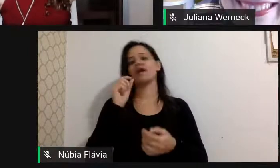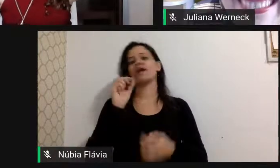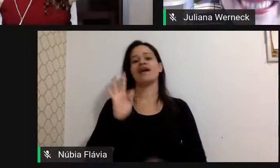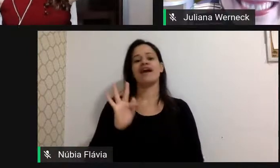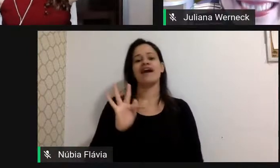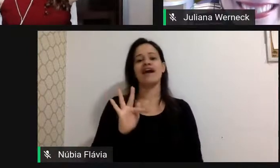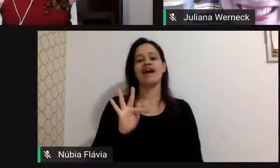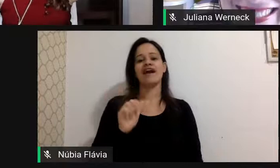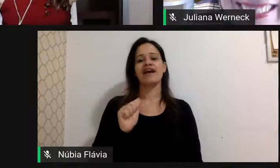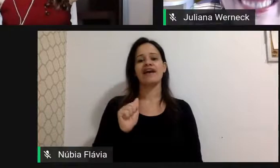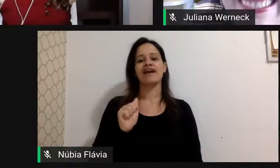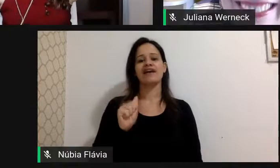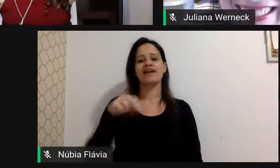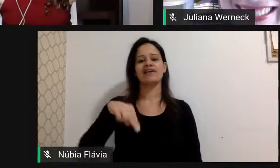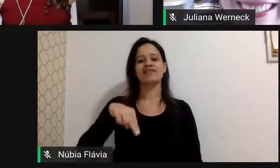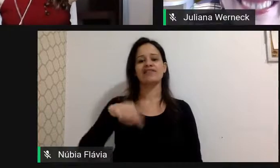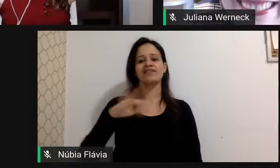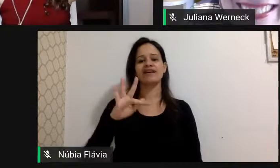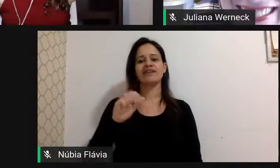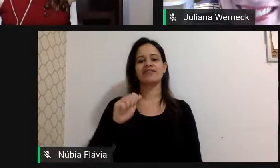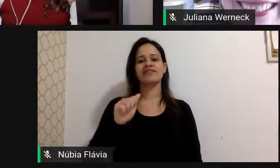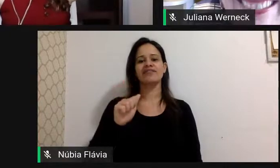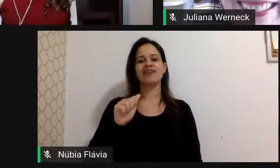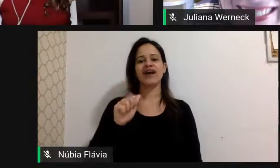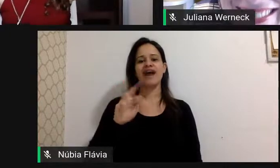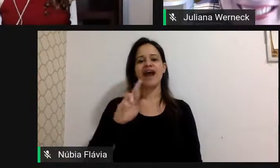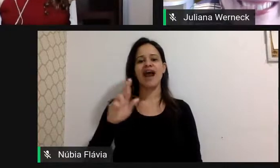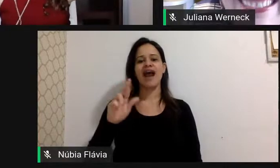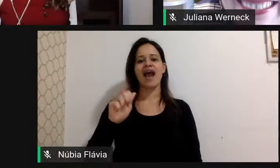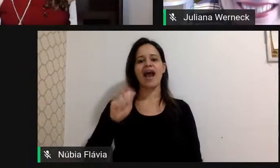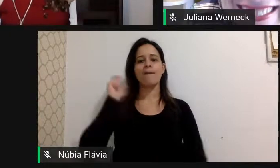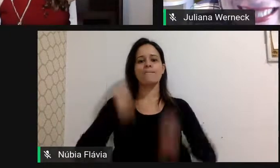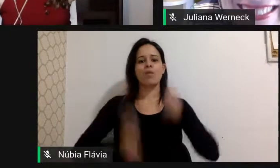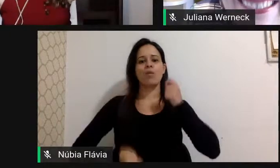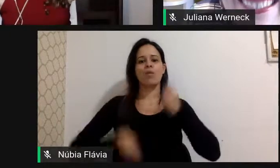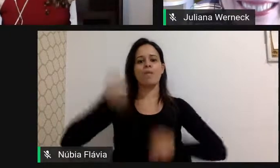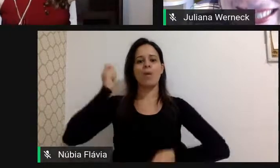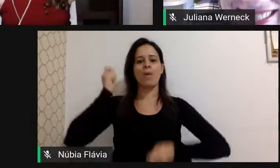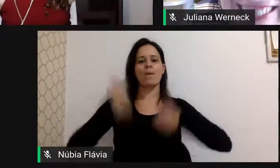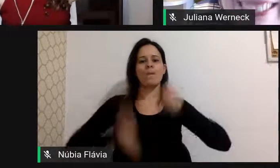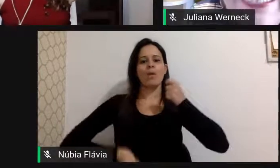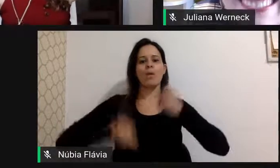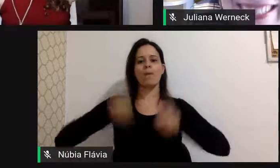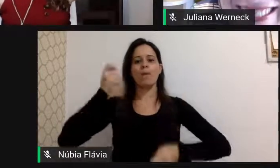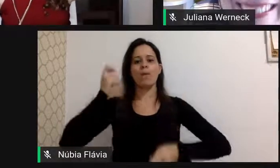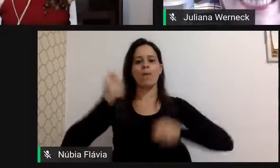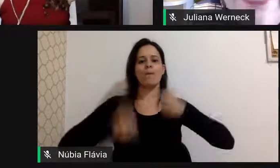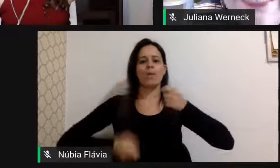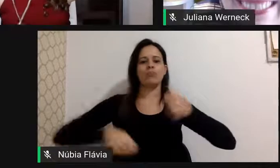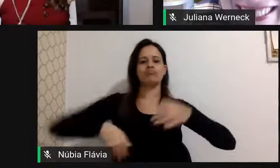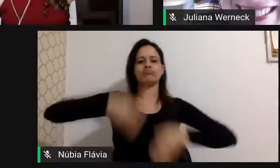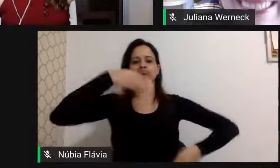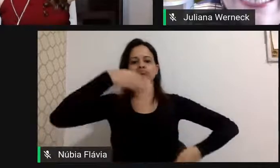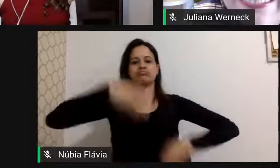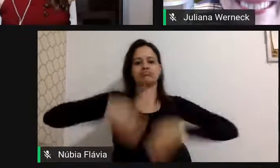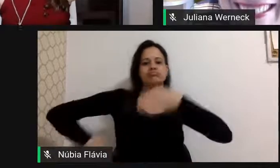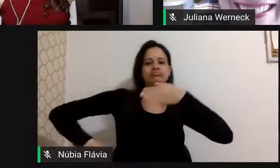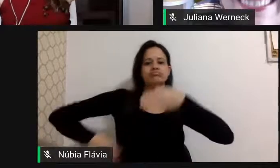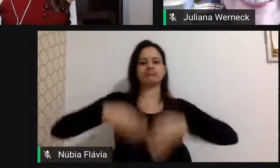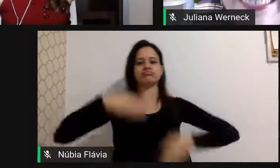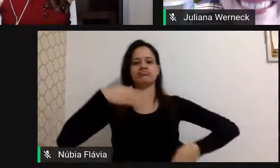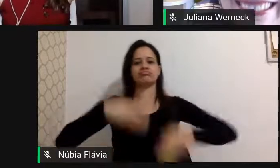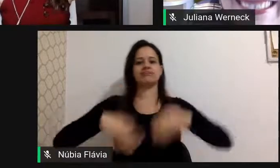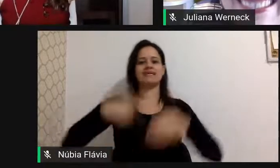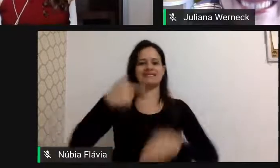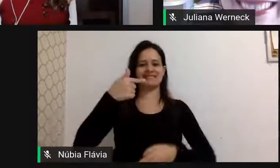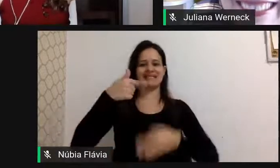é aquelas bandas da cidade, tem muito isso no interior. Aquelas bandas que tocam em desfile de 7 de setembro, do Dia da Independência, sabe?